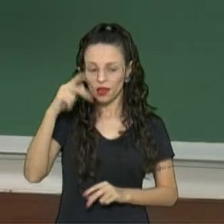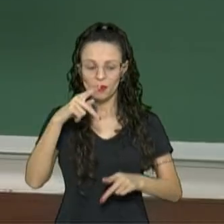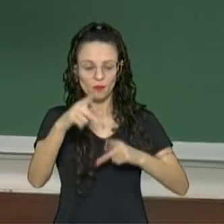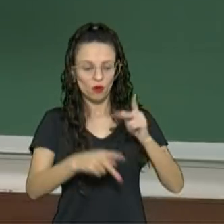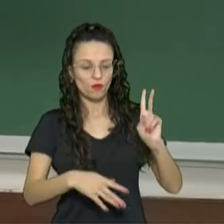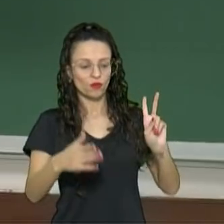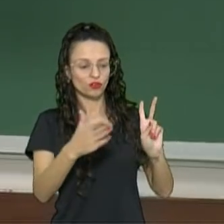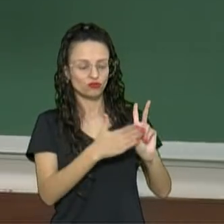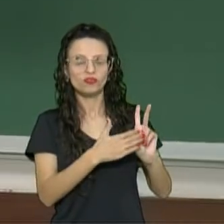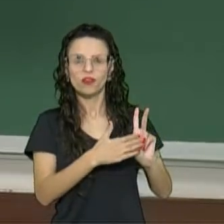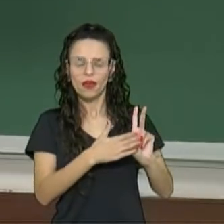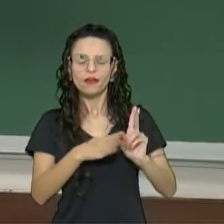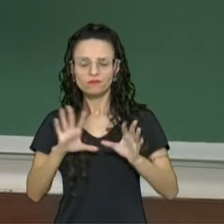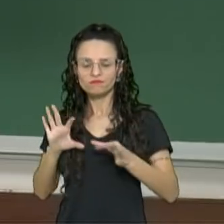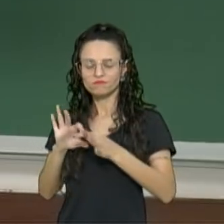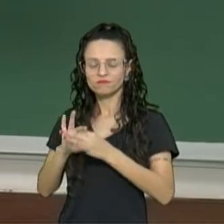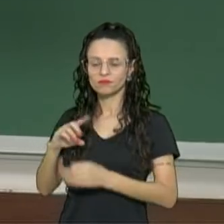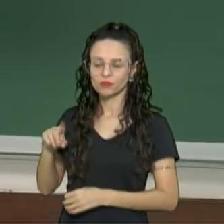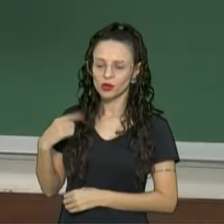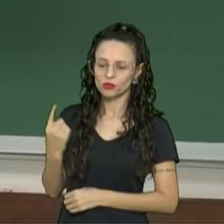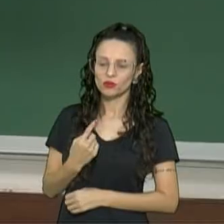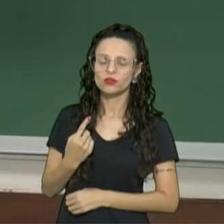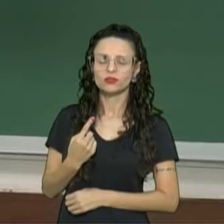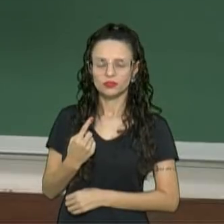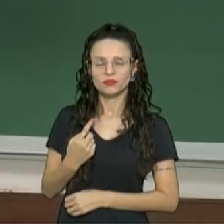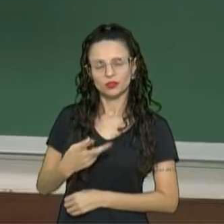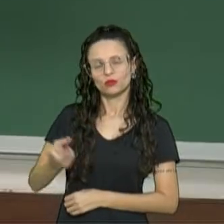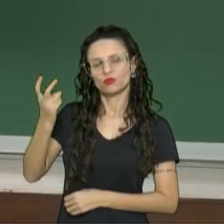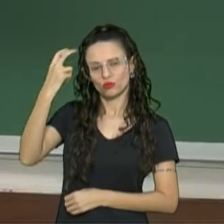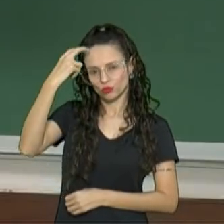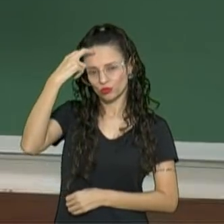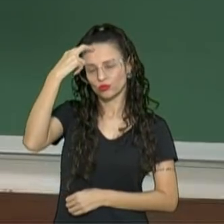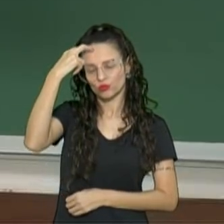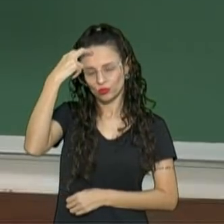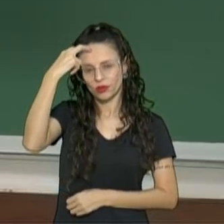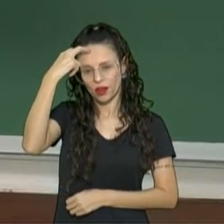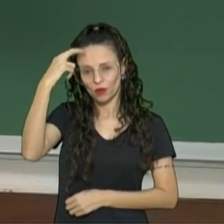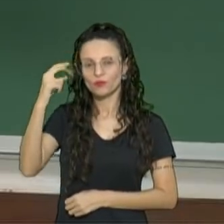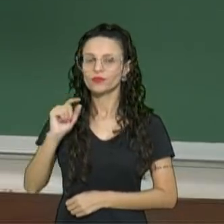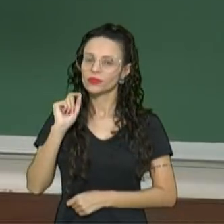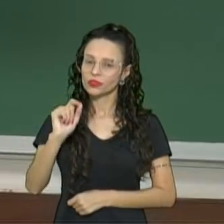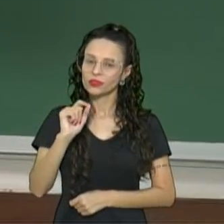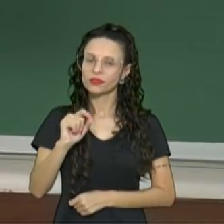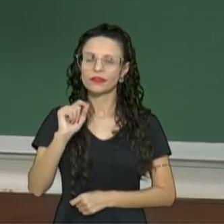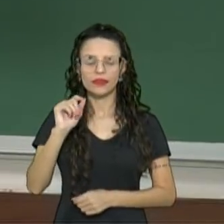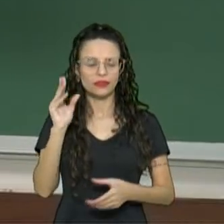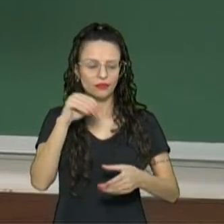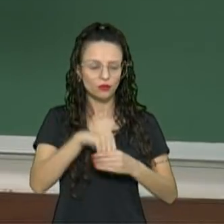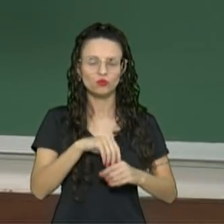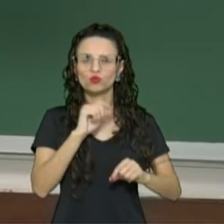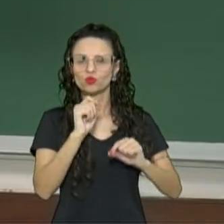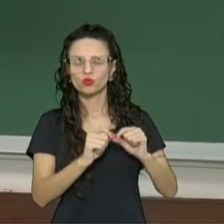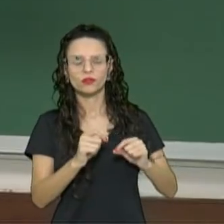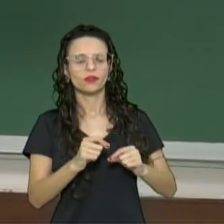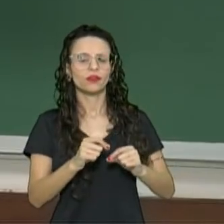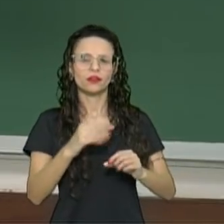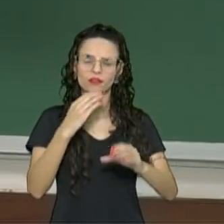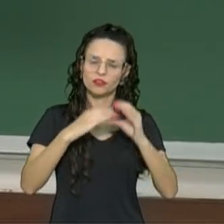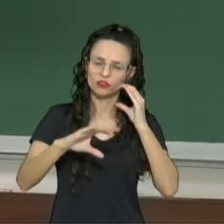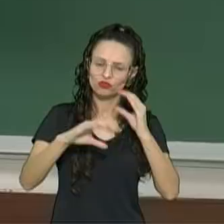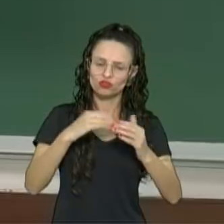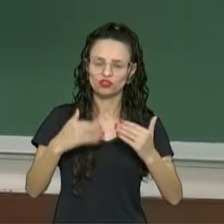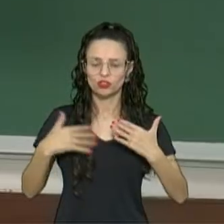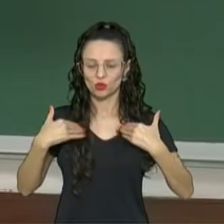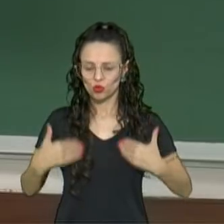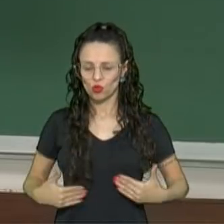nossa cultura imaterial, né? Nosso patrimônio cultural imaterial, né? Que traz as cantigas, as pinturas corporais,